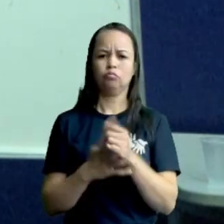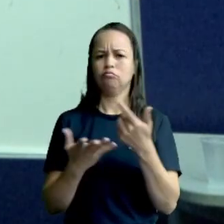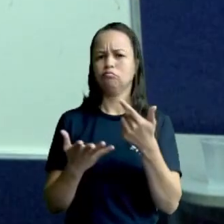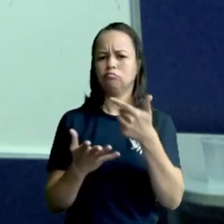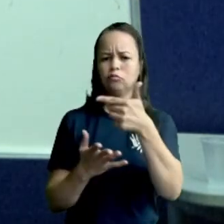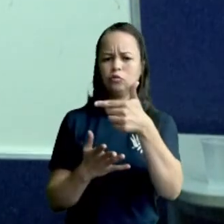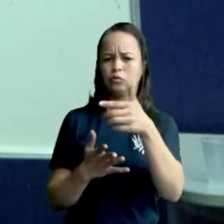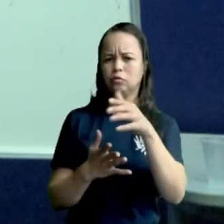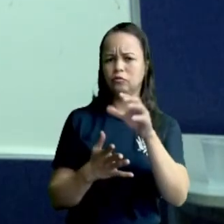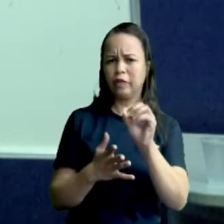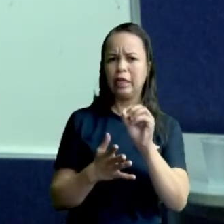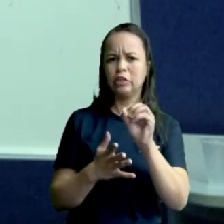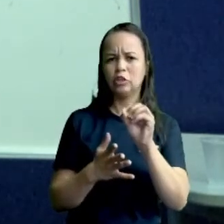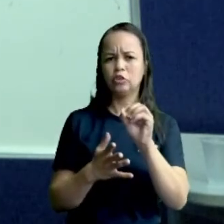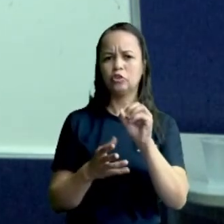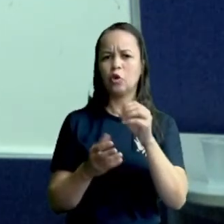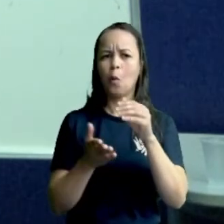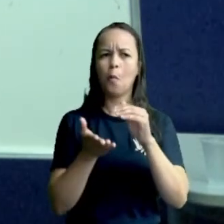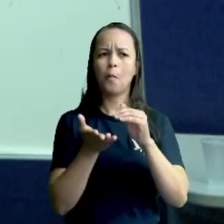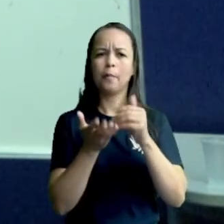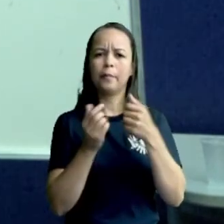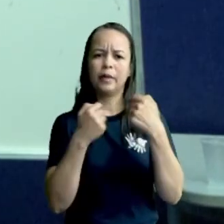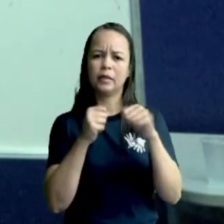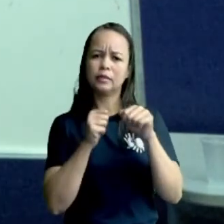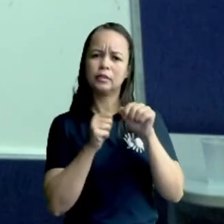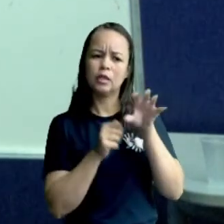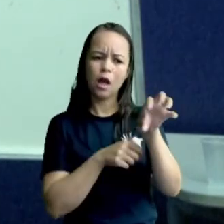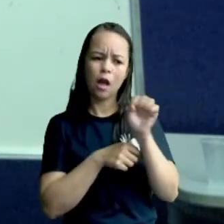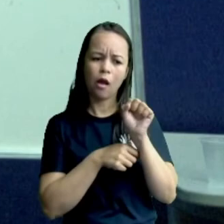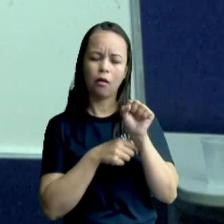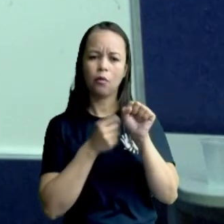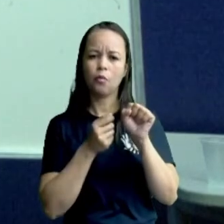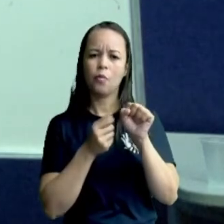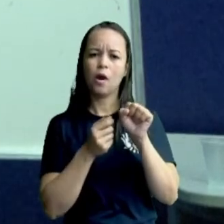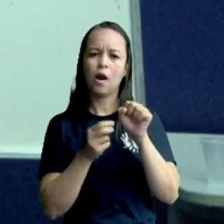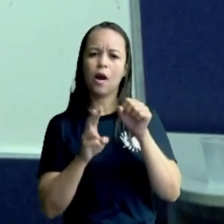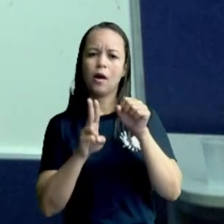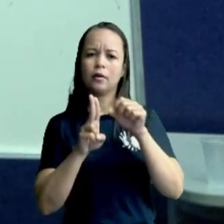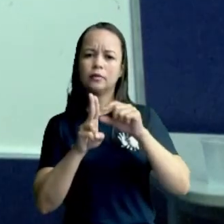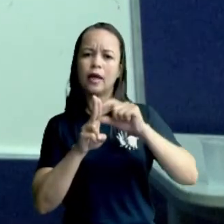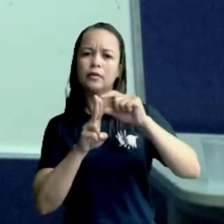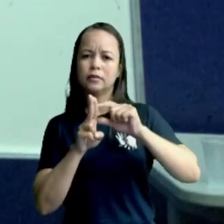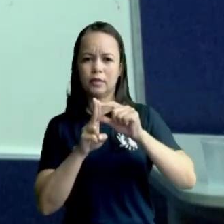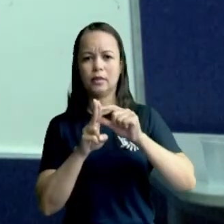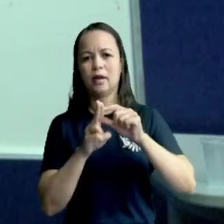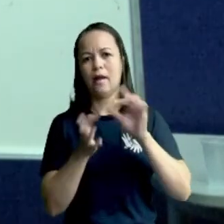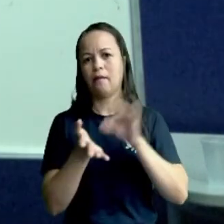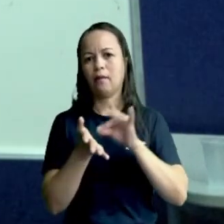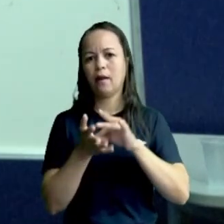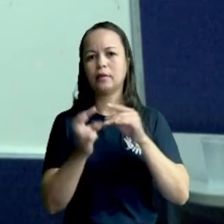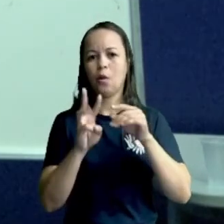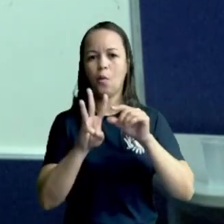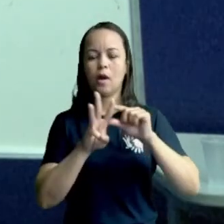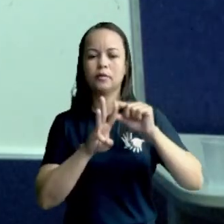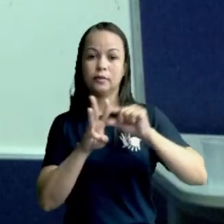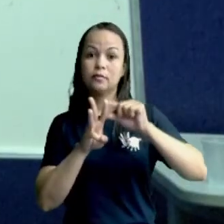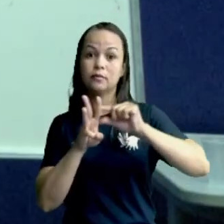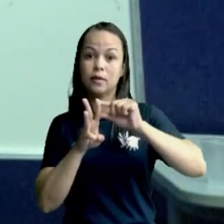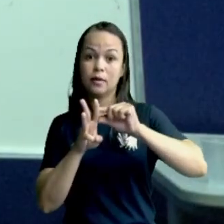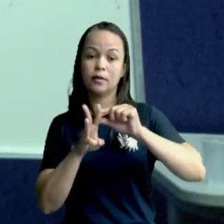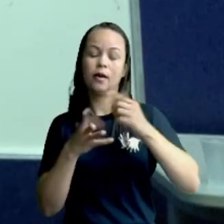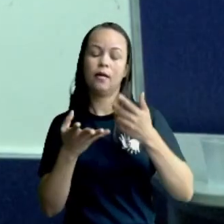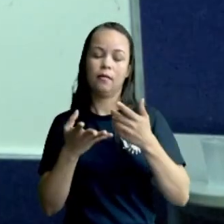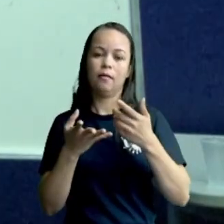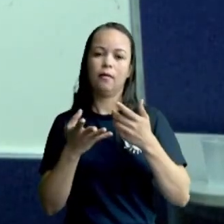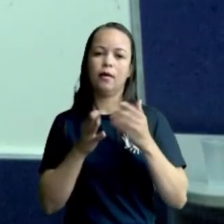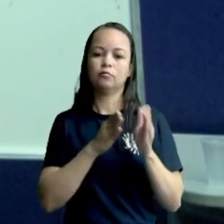eu preciso pegar uma dezena, né? Na realidade, a gente está pegando uma centena, que está vindo para a ordem das centenas.